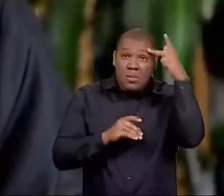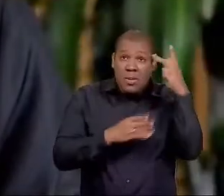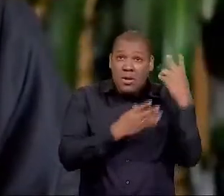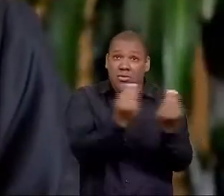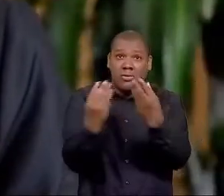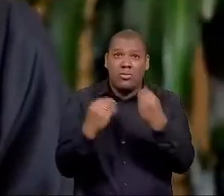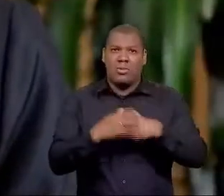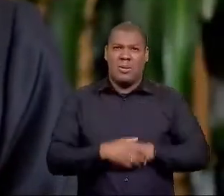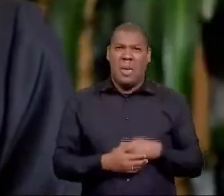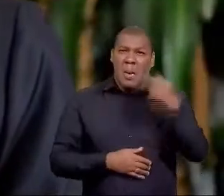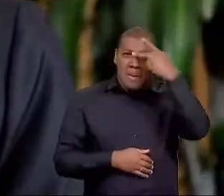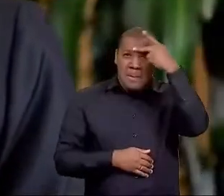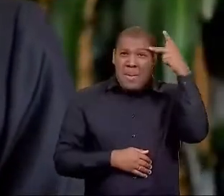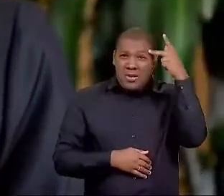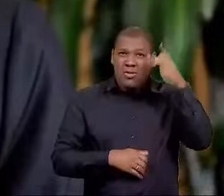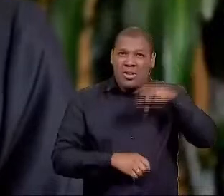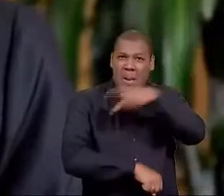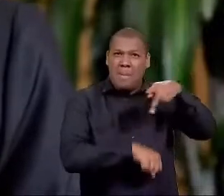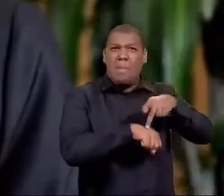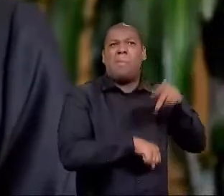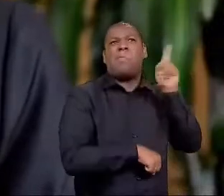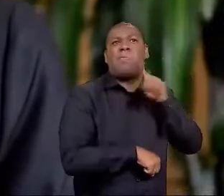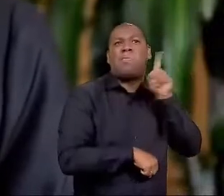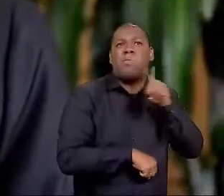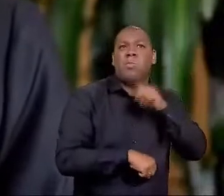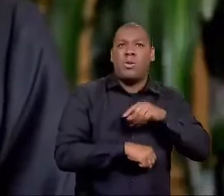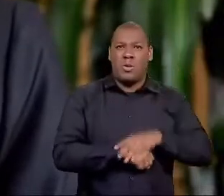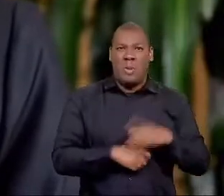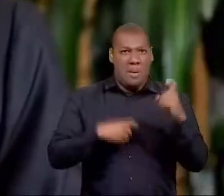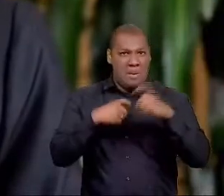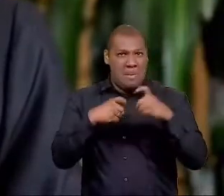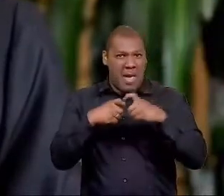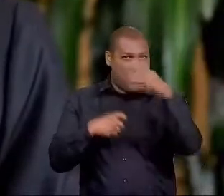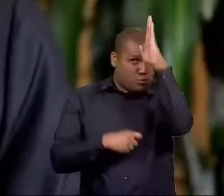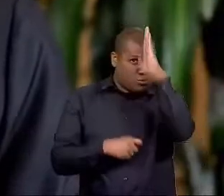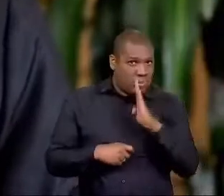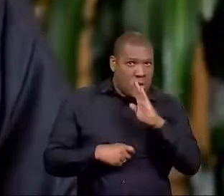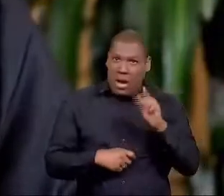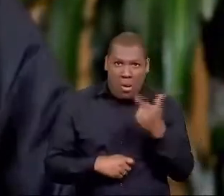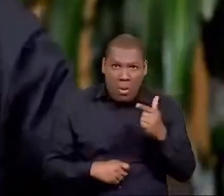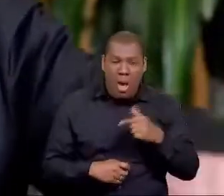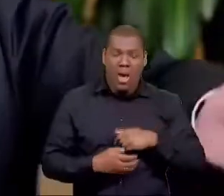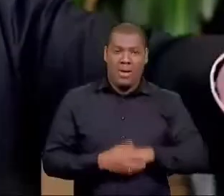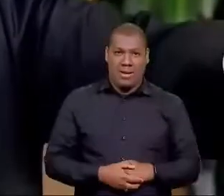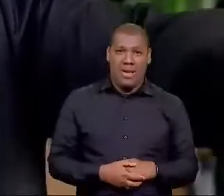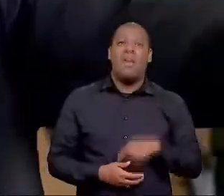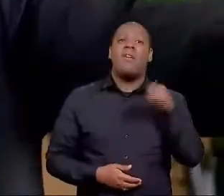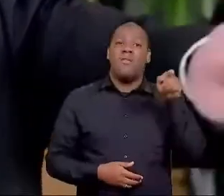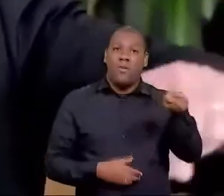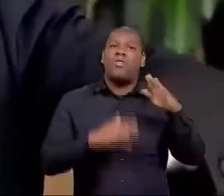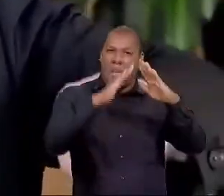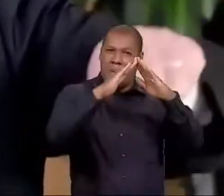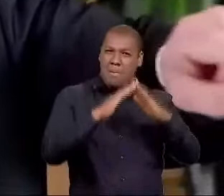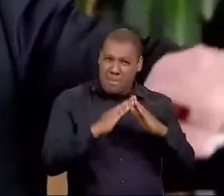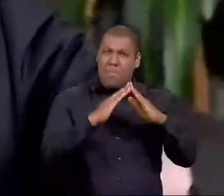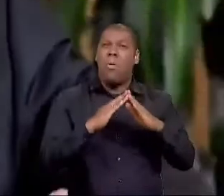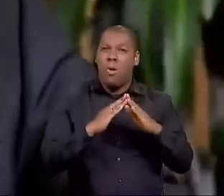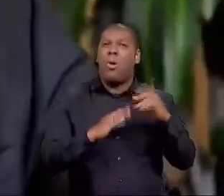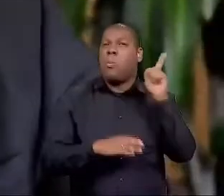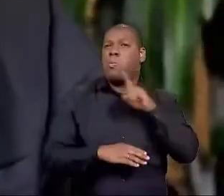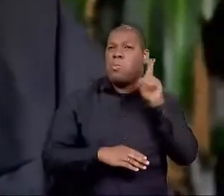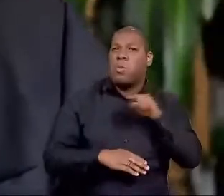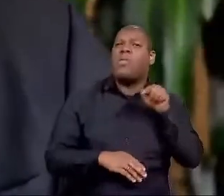quanto você tem que pagar. Você já morou lá, você sabe, tem que pagar. Aqui não, aqui você entra no UPA, você entra